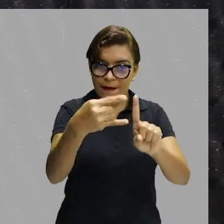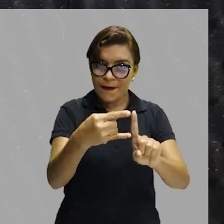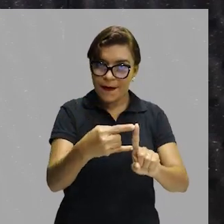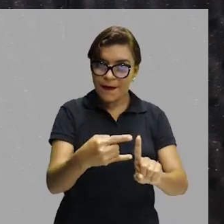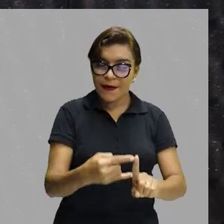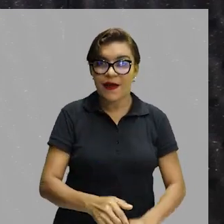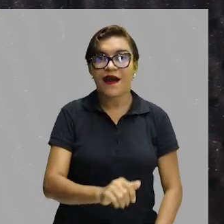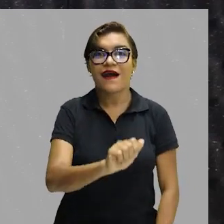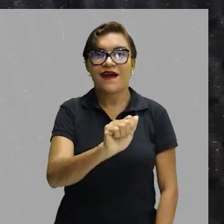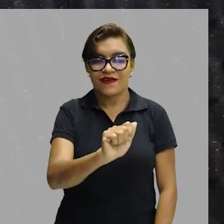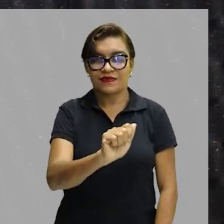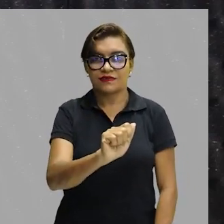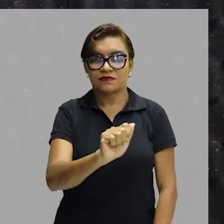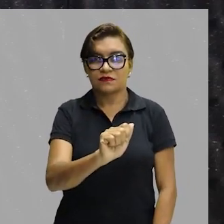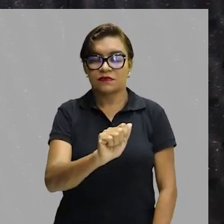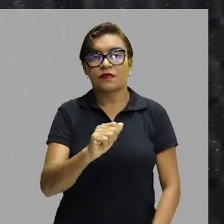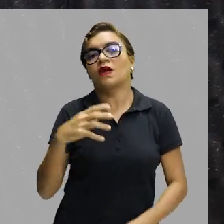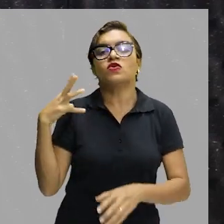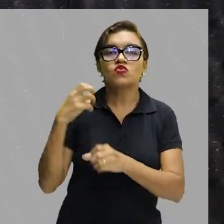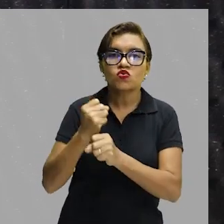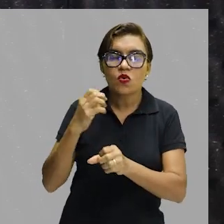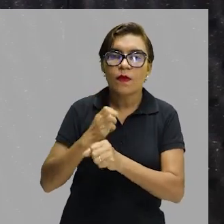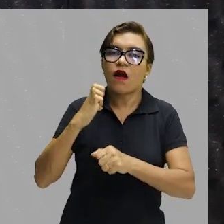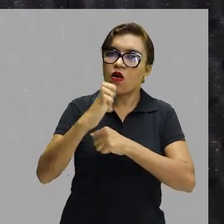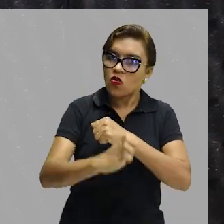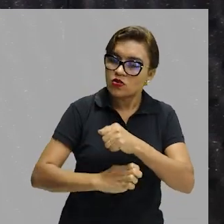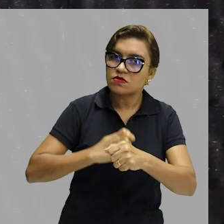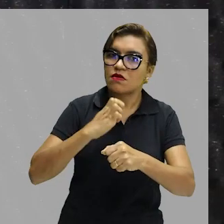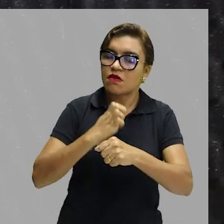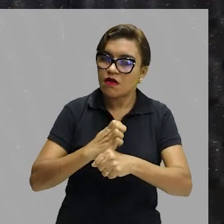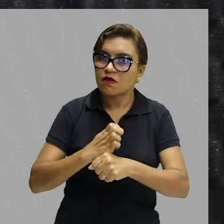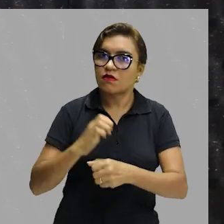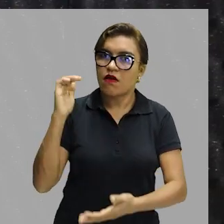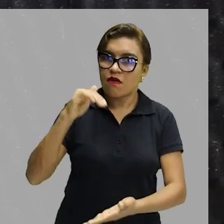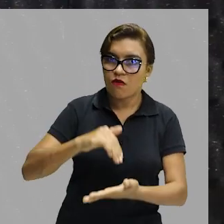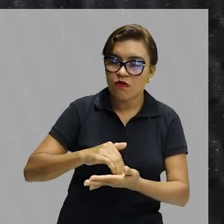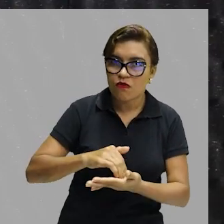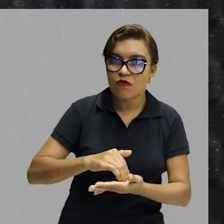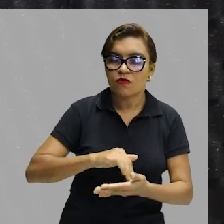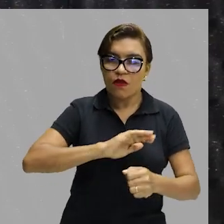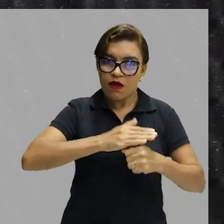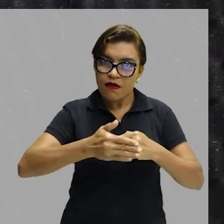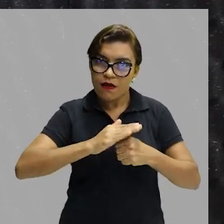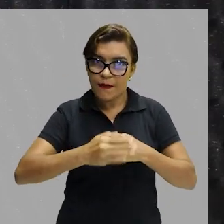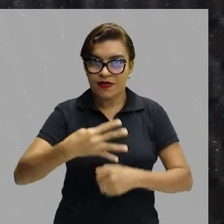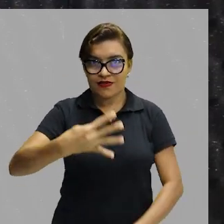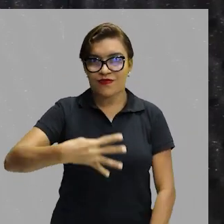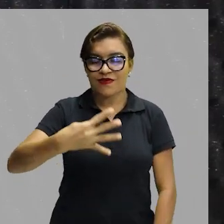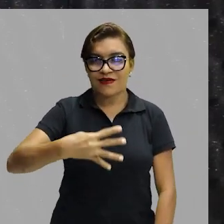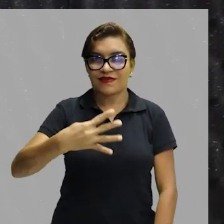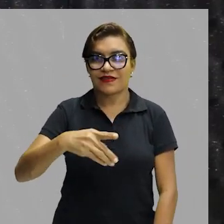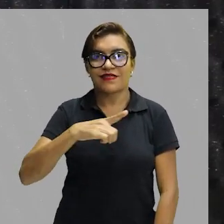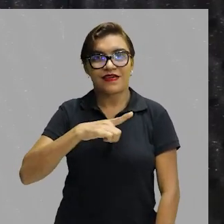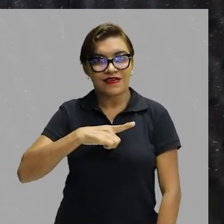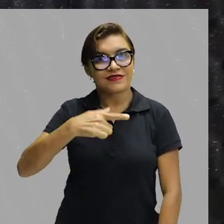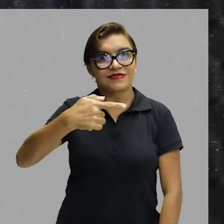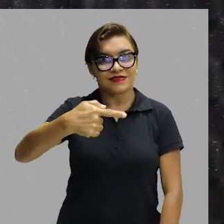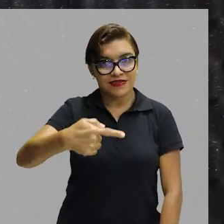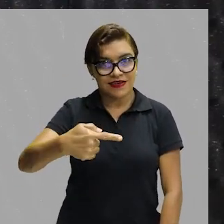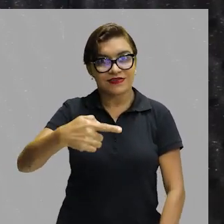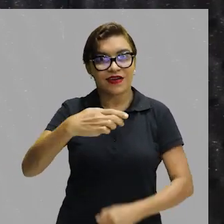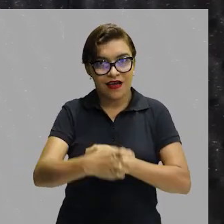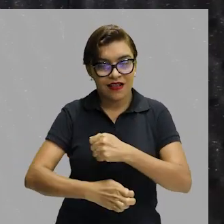A, basta somar os elétrons da última camada. Então, na última camada, que é a quarta camada, nós temos 7